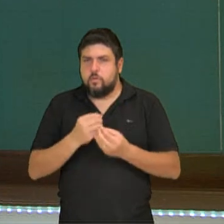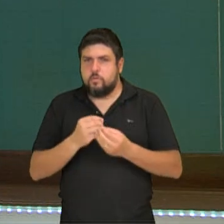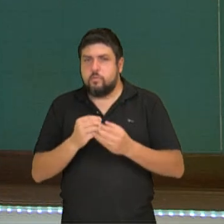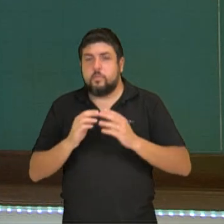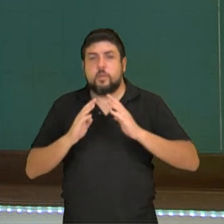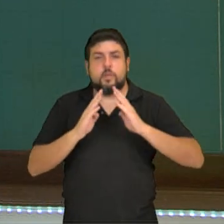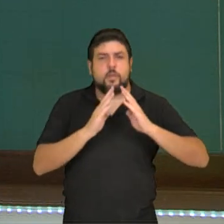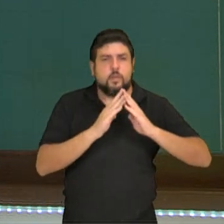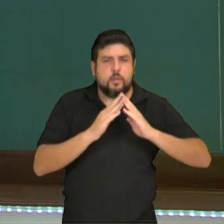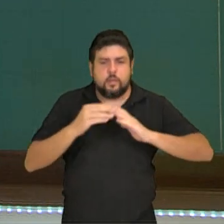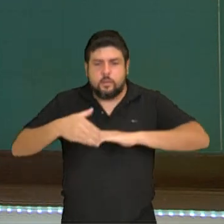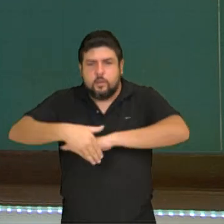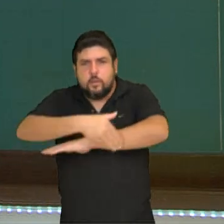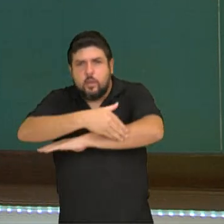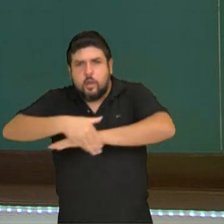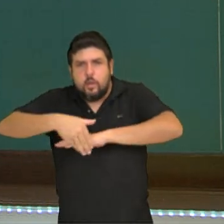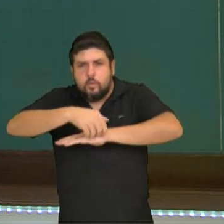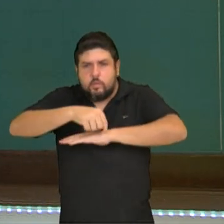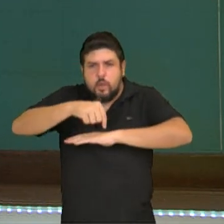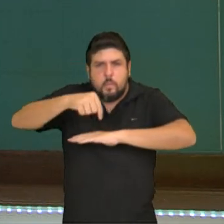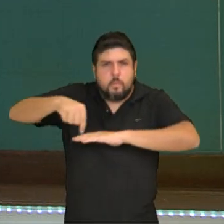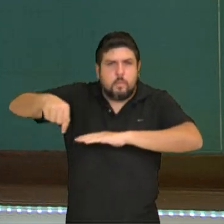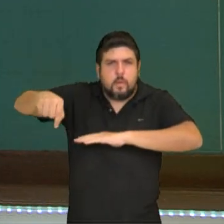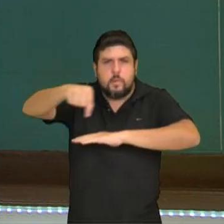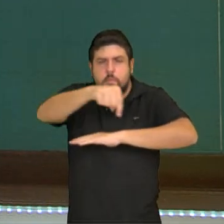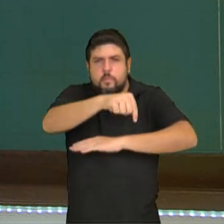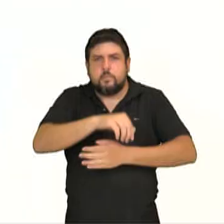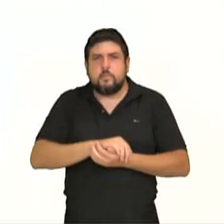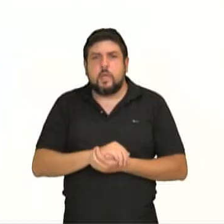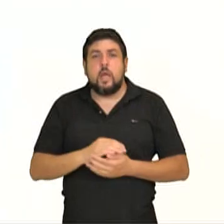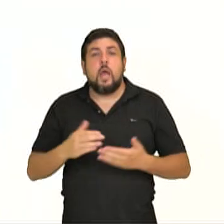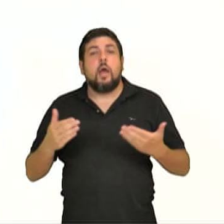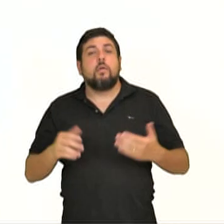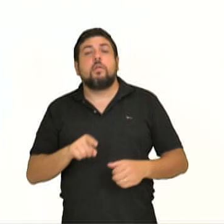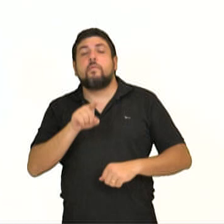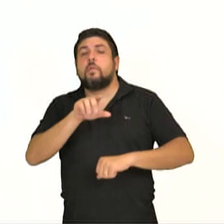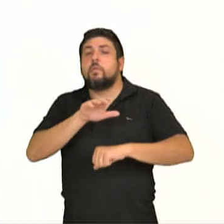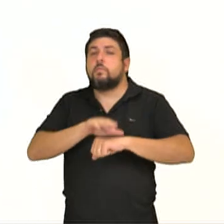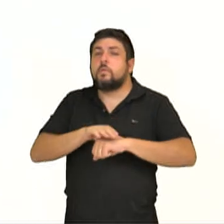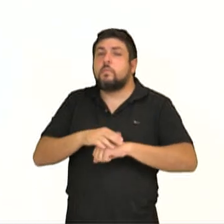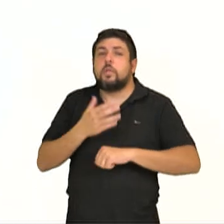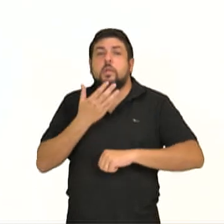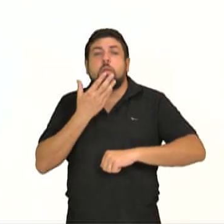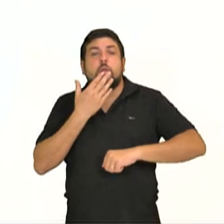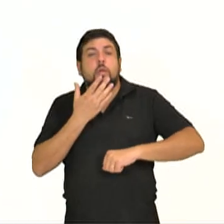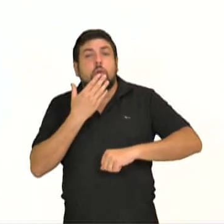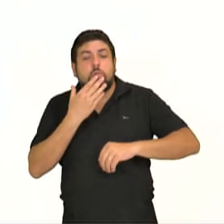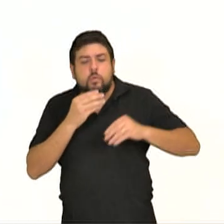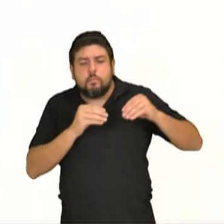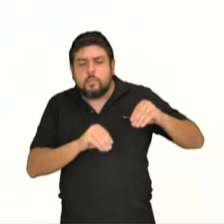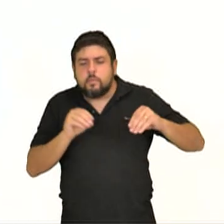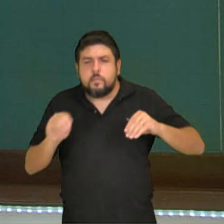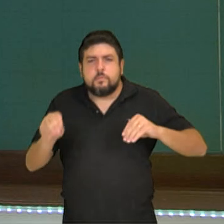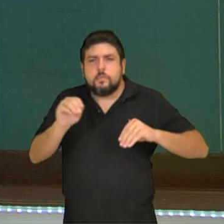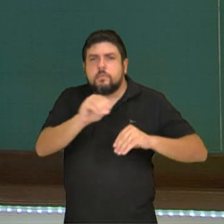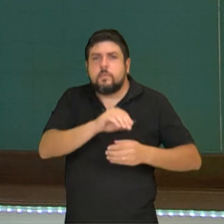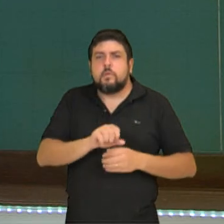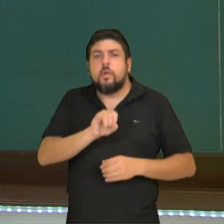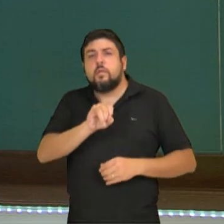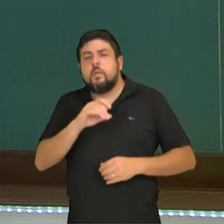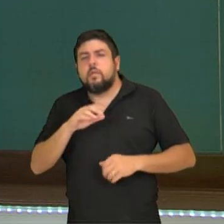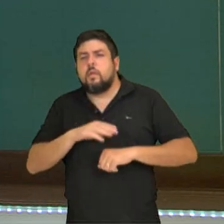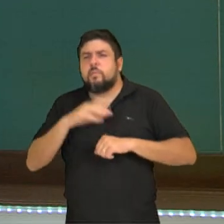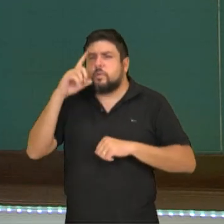das intermediações. É hora de pintar com as cores de fundo o que acabamos de verificar. Então você vai pintar